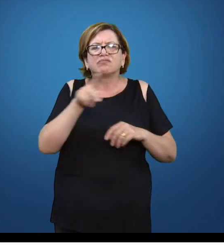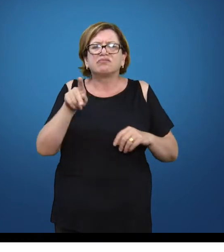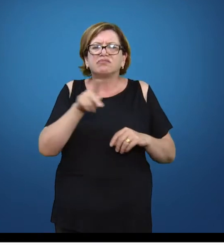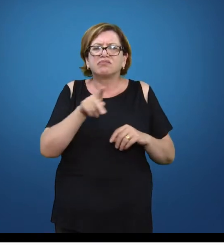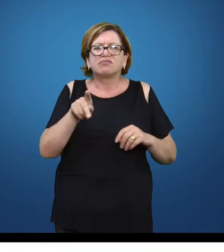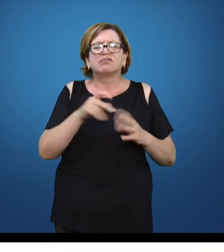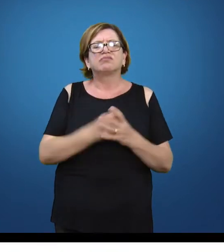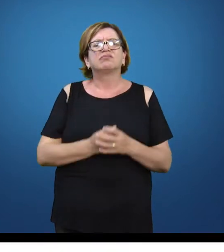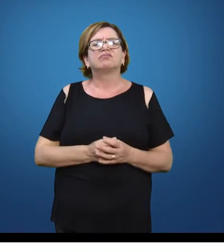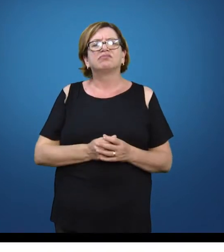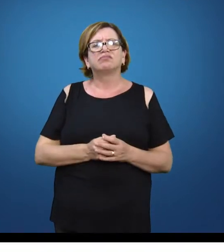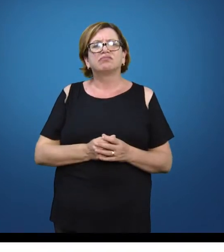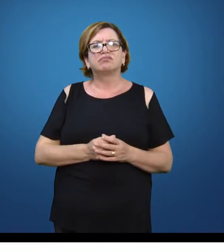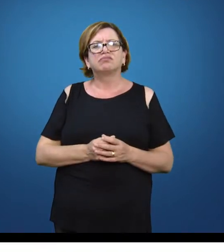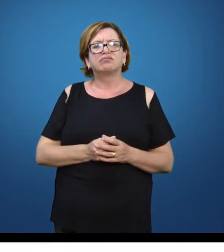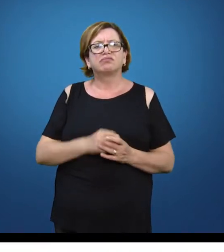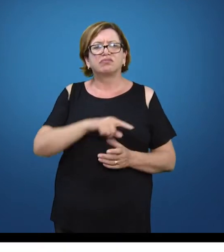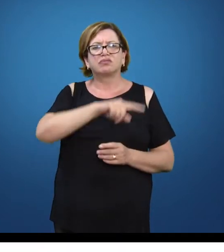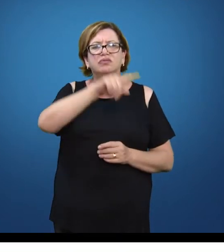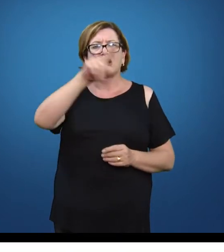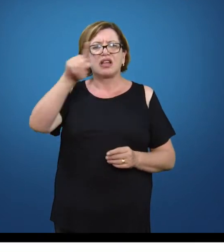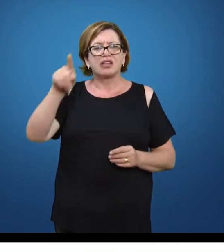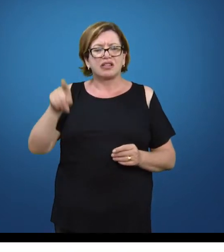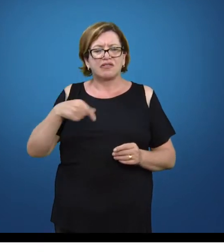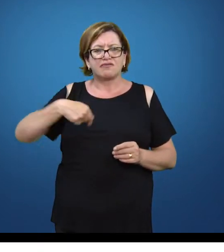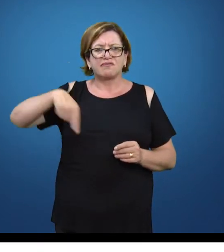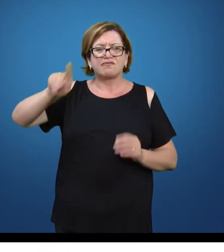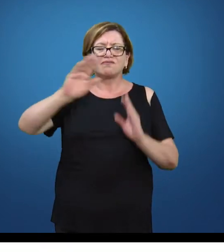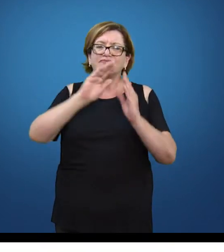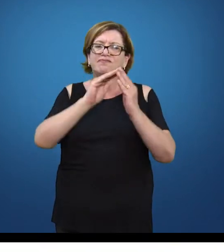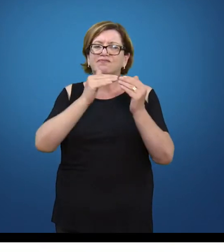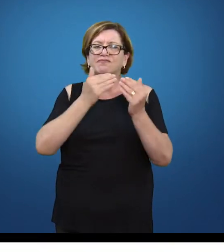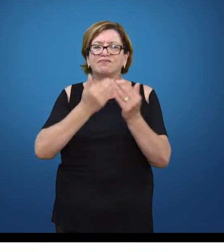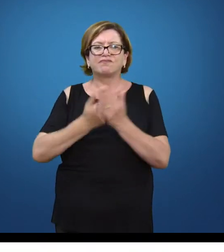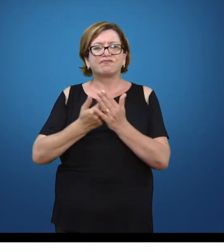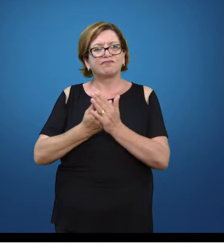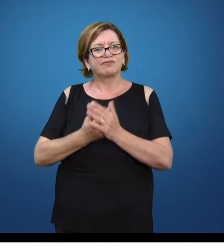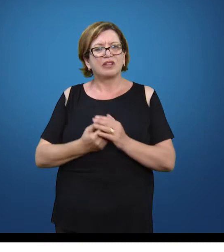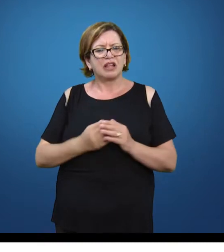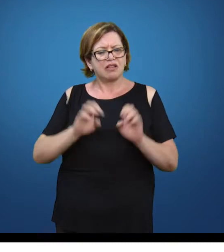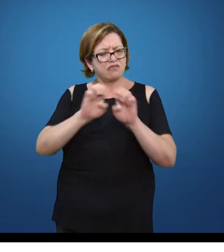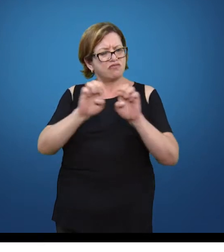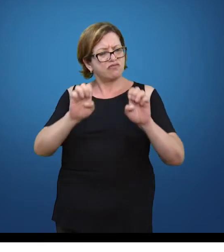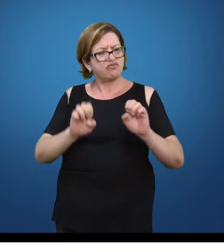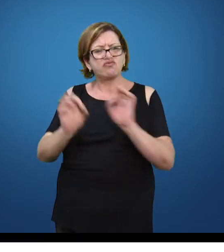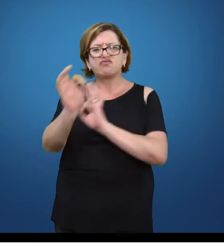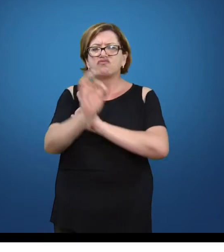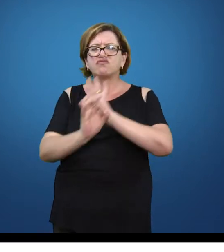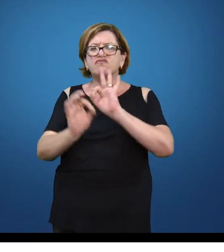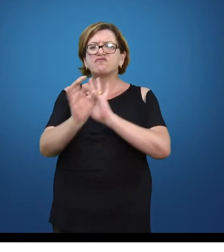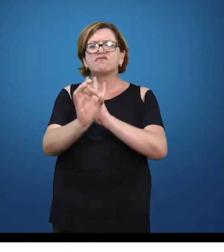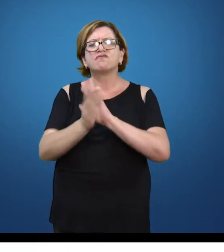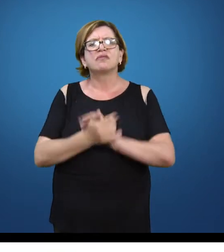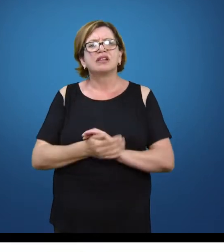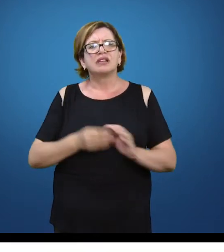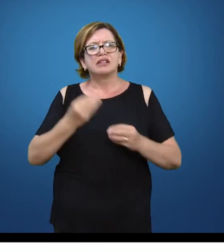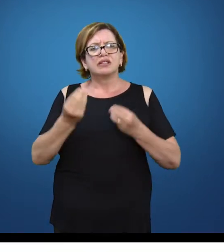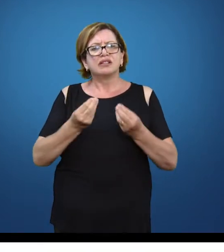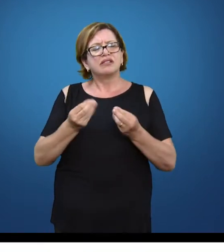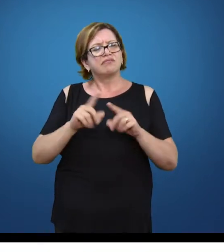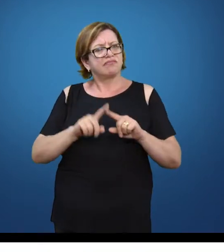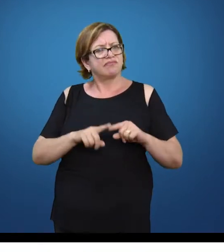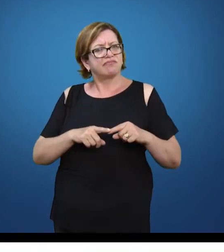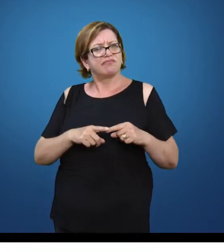já é professora, você vai numa escola, aquela estrutura organizacional da escola, por mais